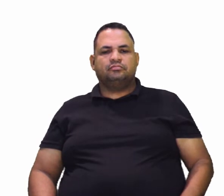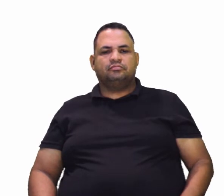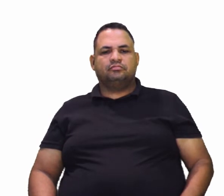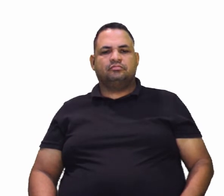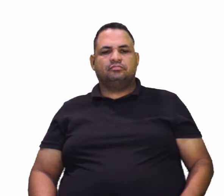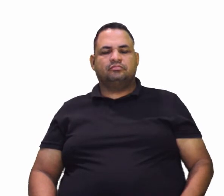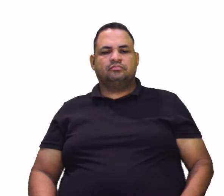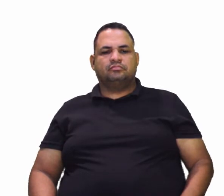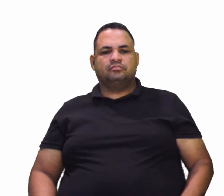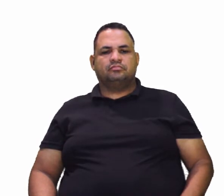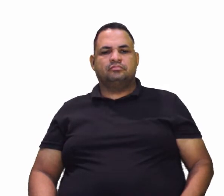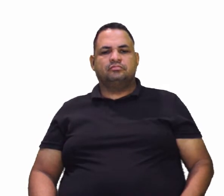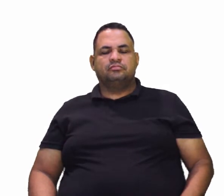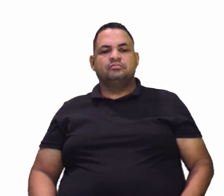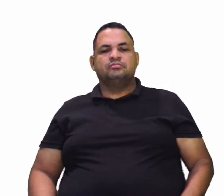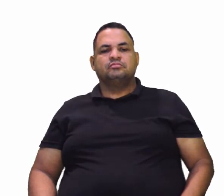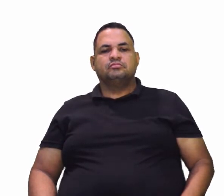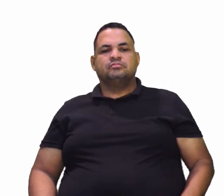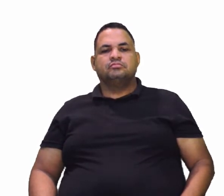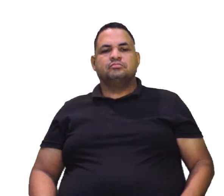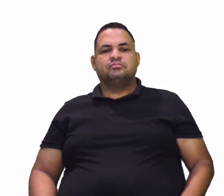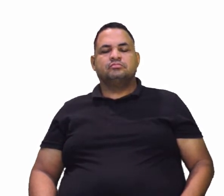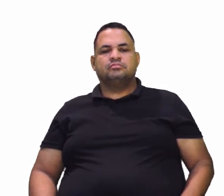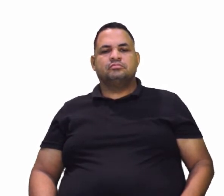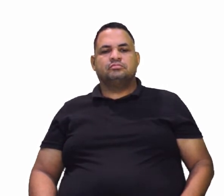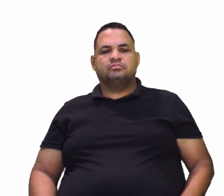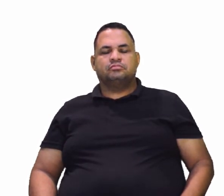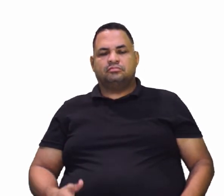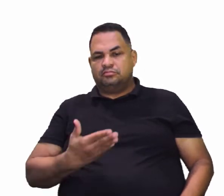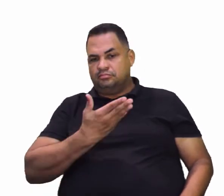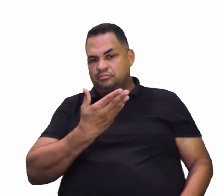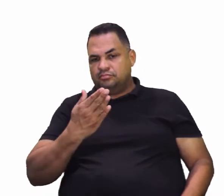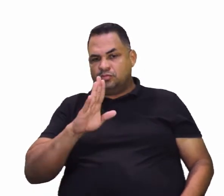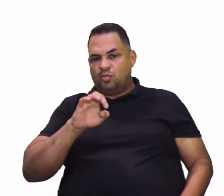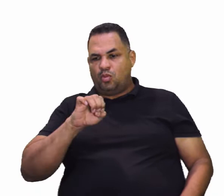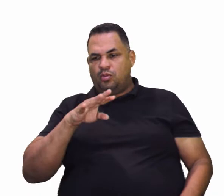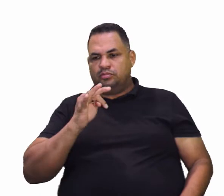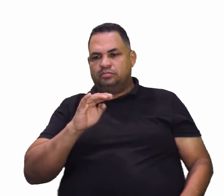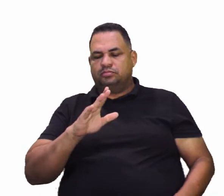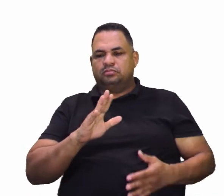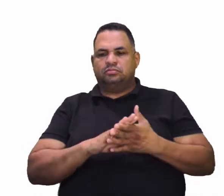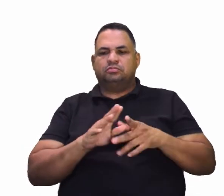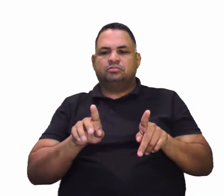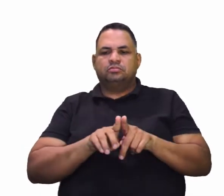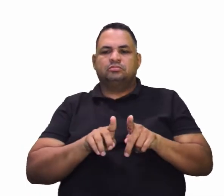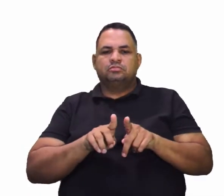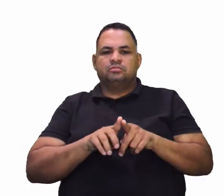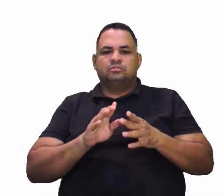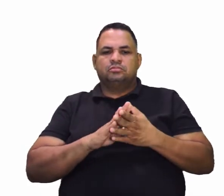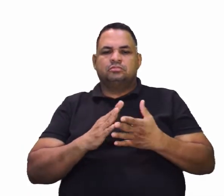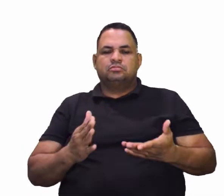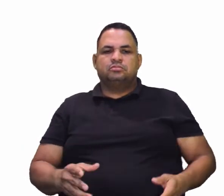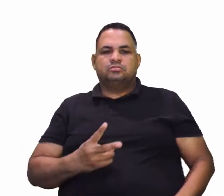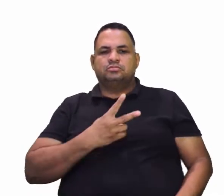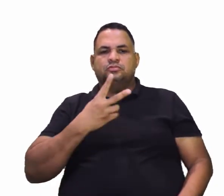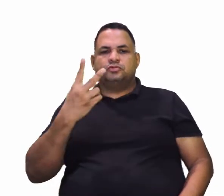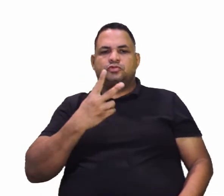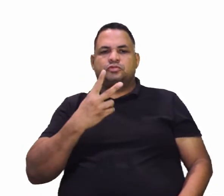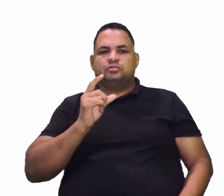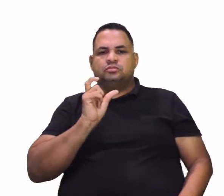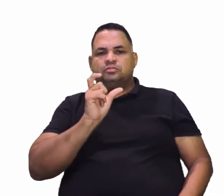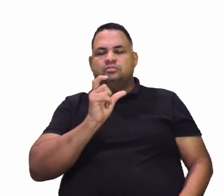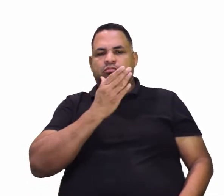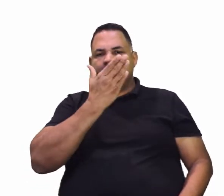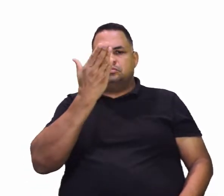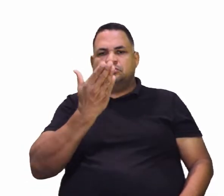won't. Will mais not é igual a won't. Certo? Que é a contração dessas duas